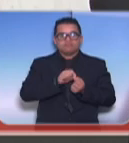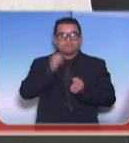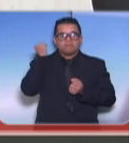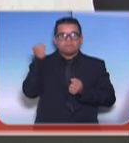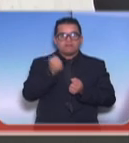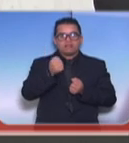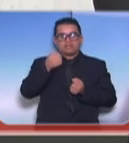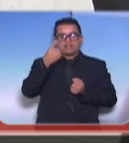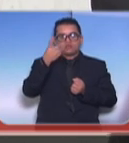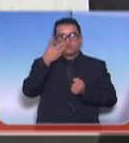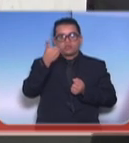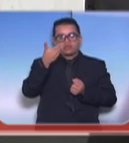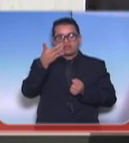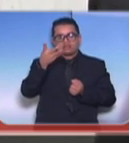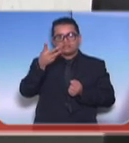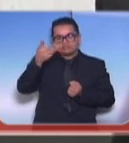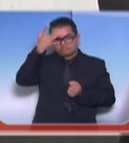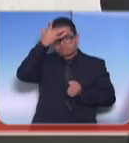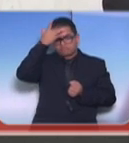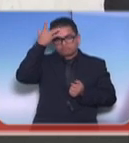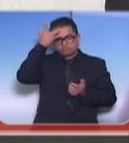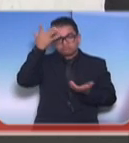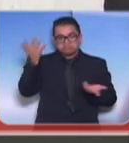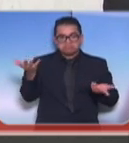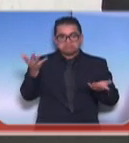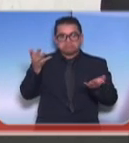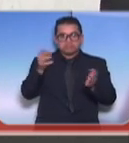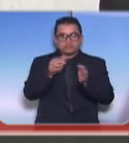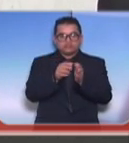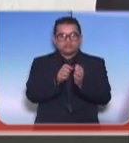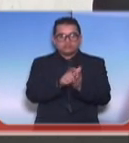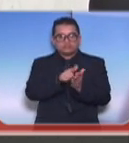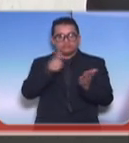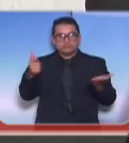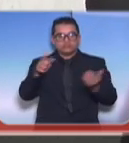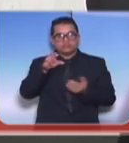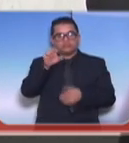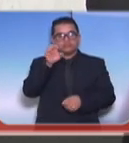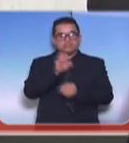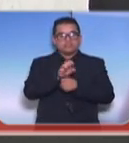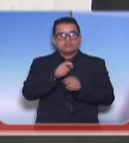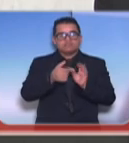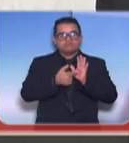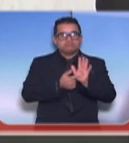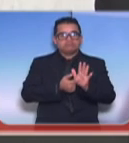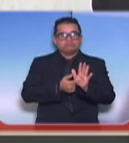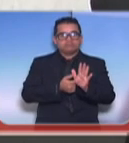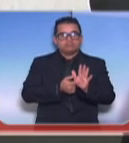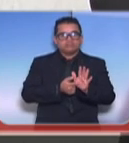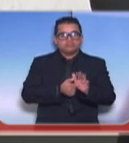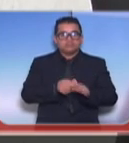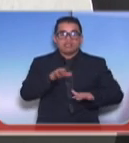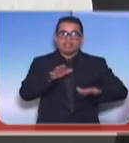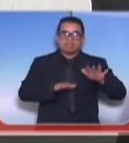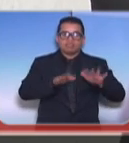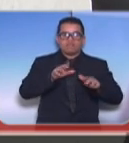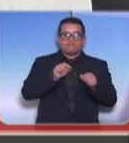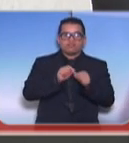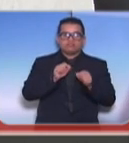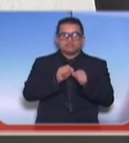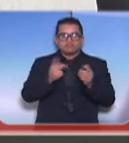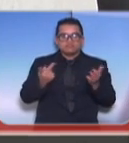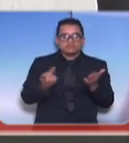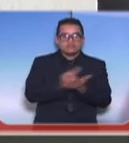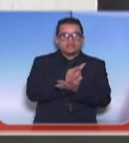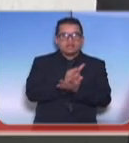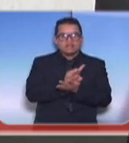mortes. E interessante que o próprio Estadão fala, o batalhão que mais matou suspeitos de cometerem crimes, se são suspeitos de cometerem crimes, não